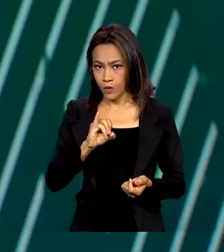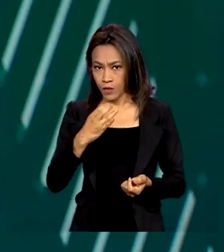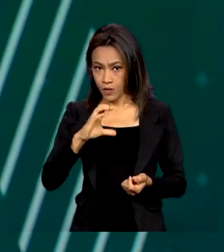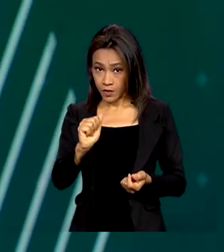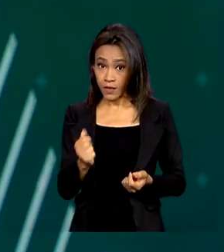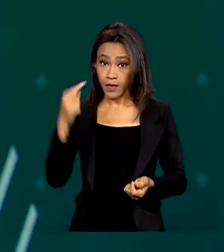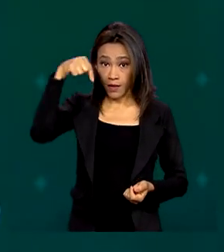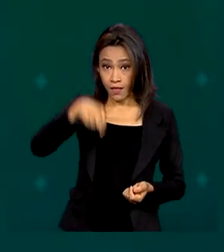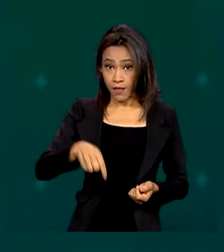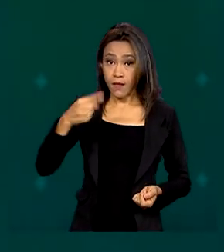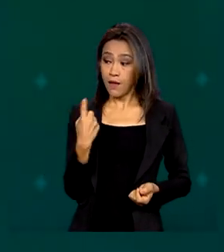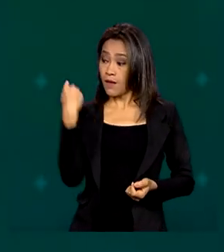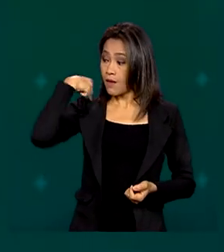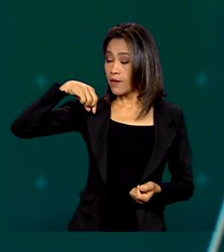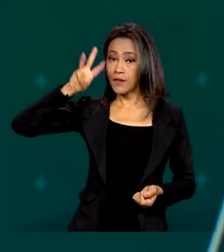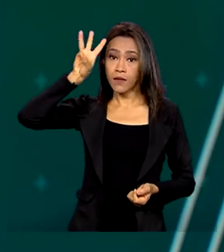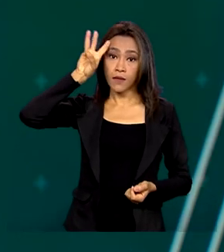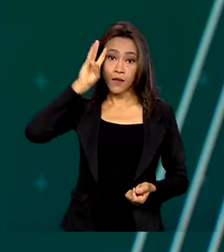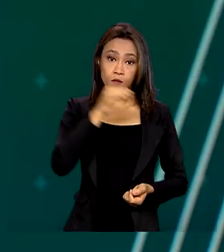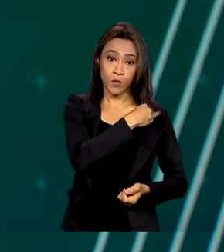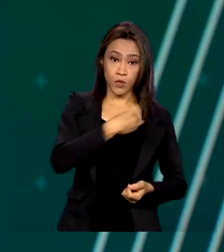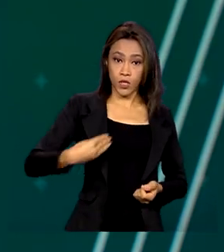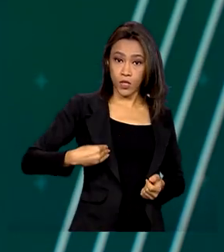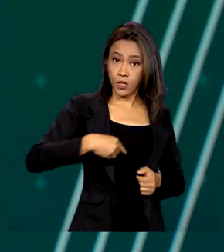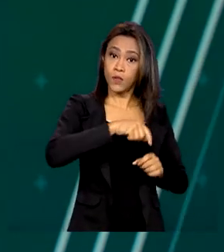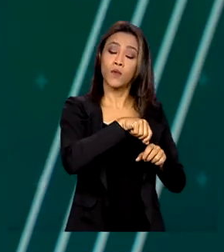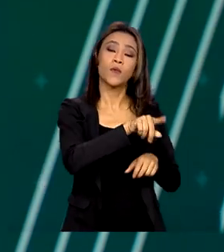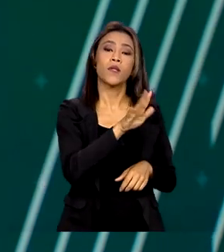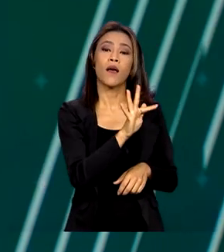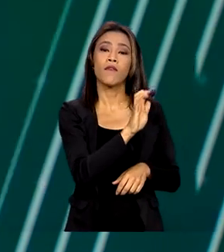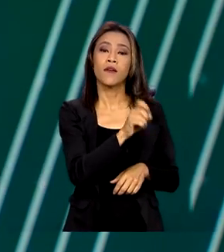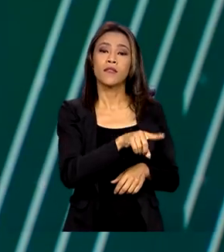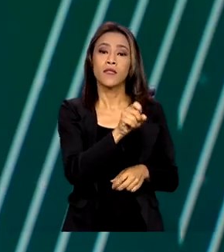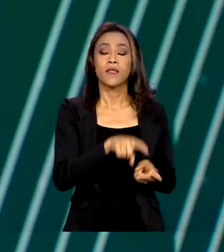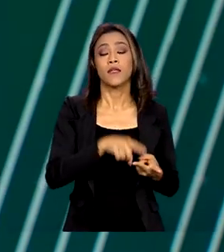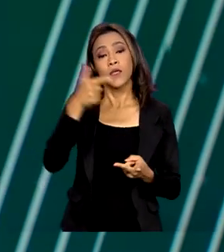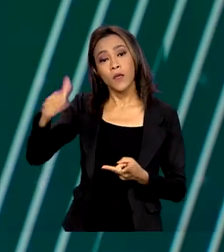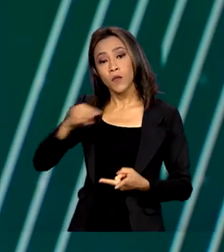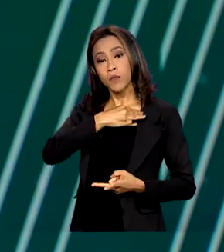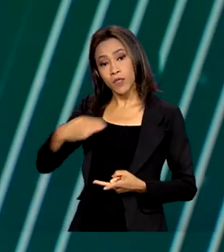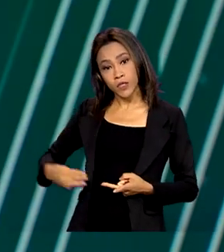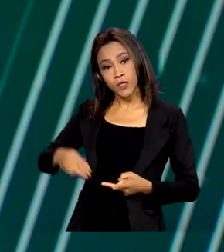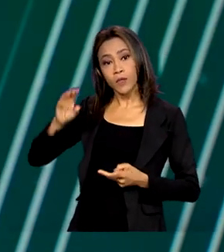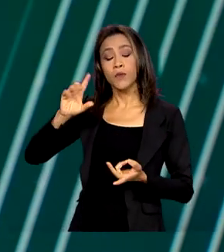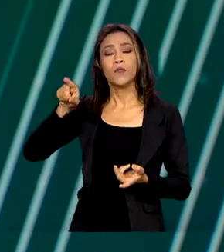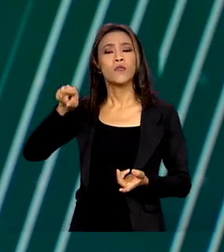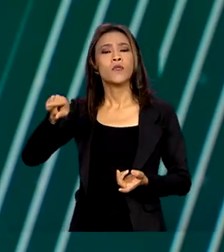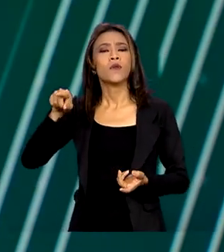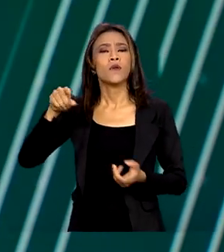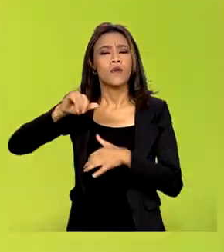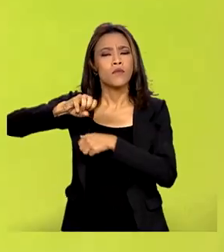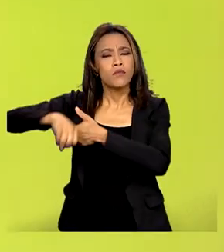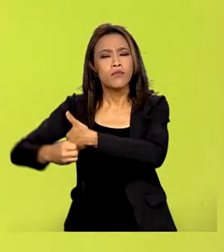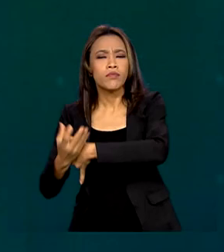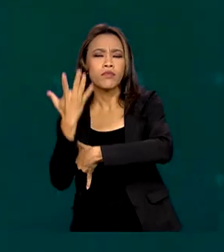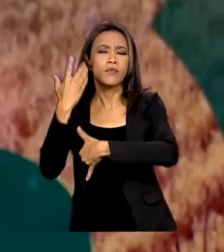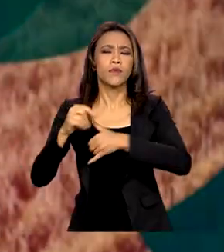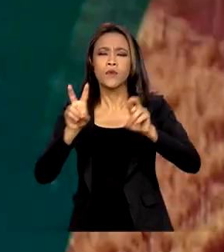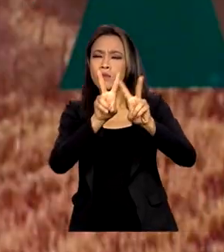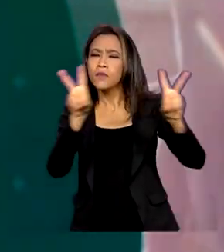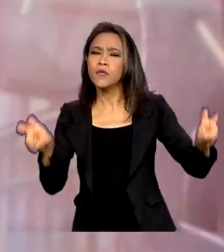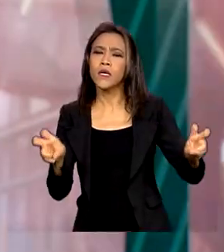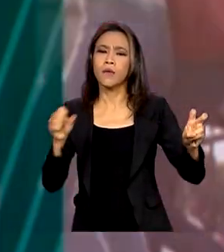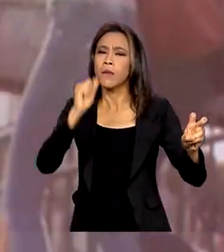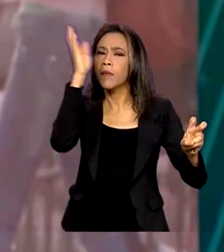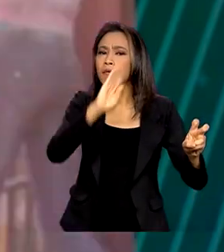ministro da fazenda e a ministra do meio ambiente e mudança do clima participaram de um painel chamado Brasil um novo roteiro